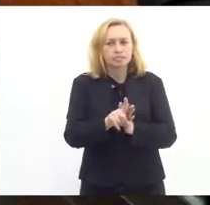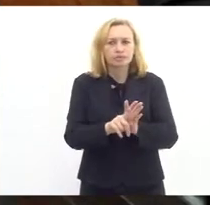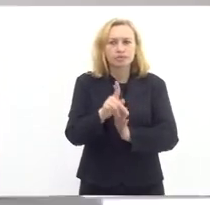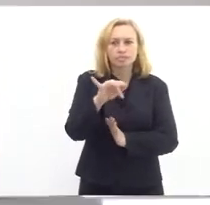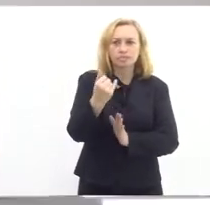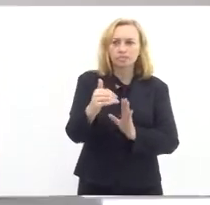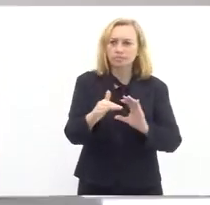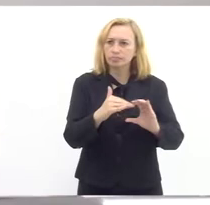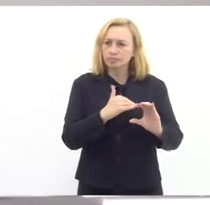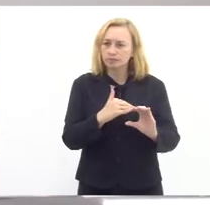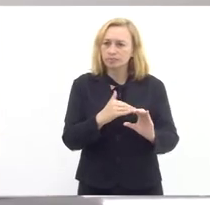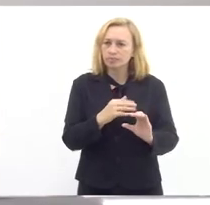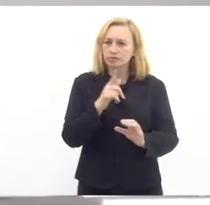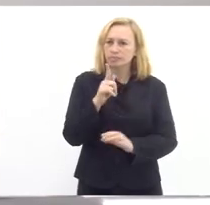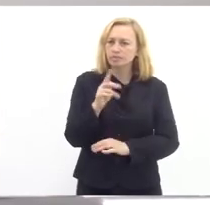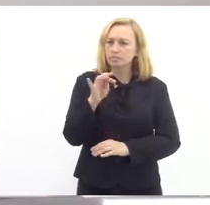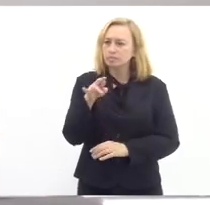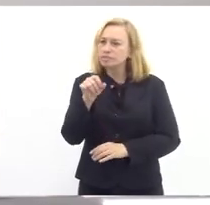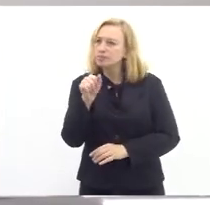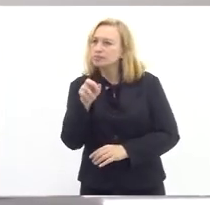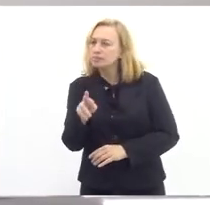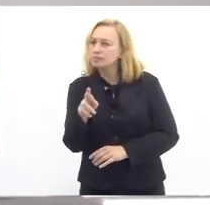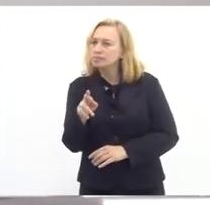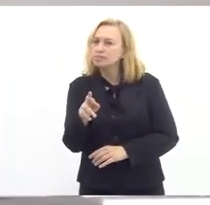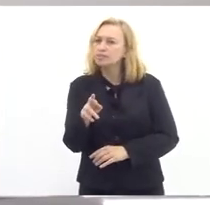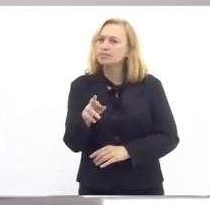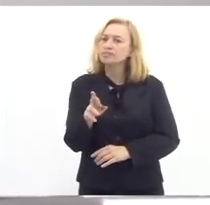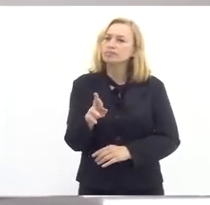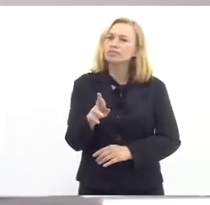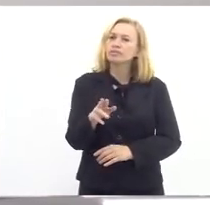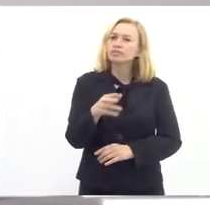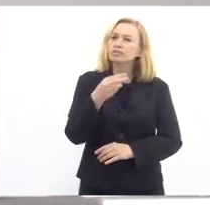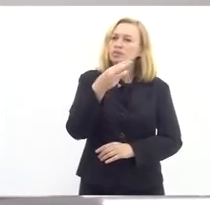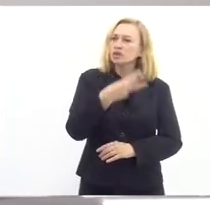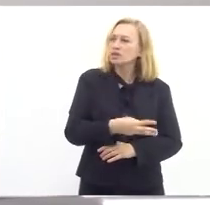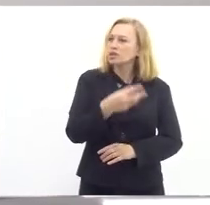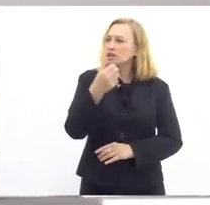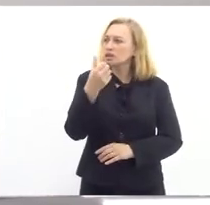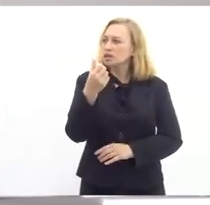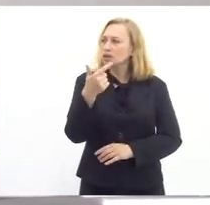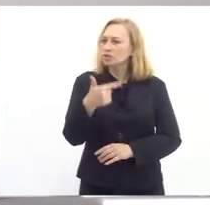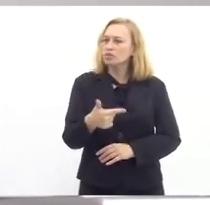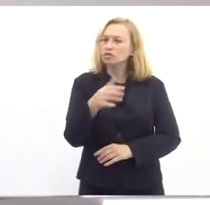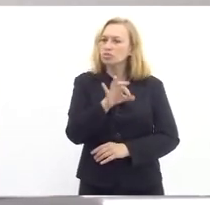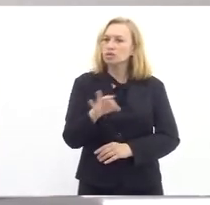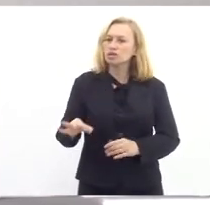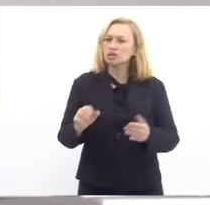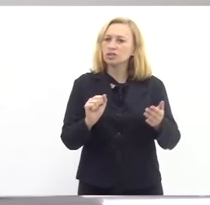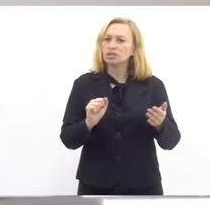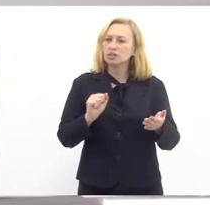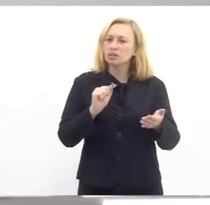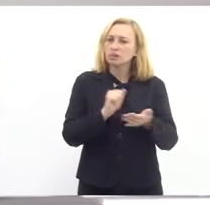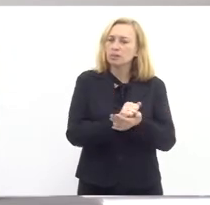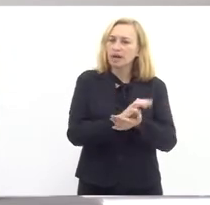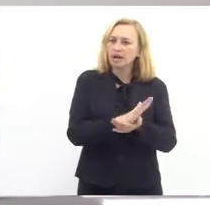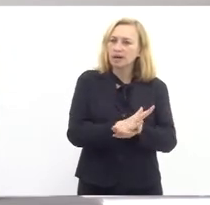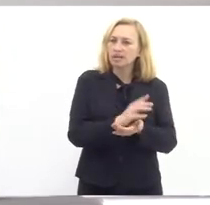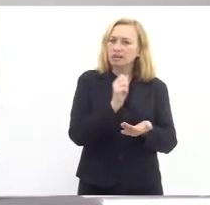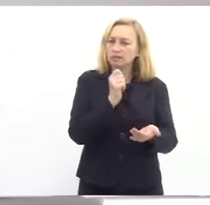pela Getransp a essa CPI, verifica-se que apenas 32% das multas foram pagas. Sim, sim. E 30...